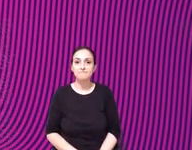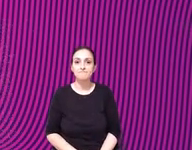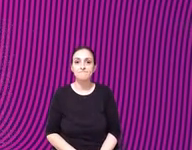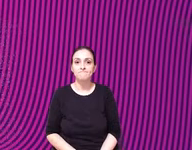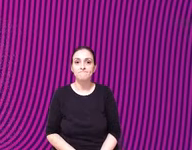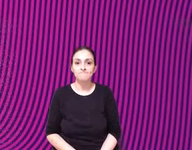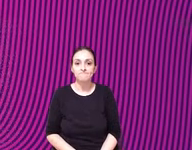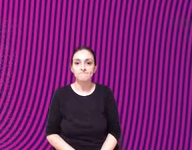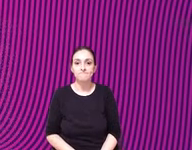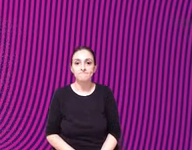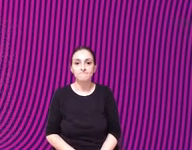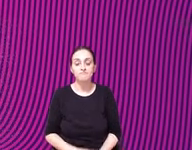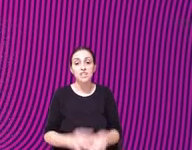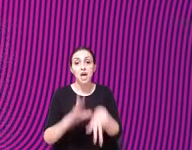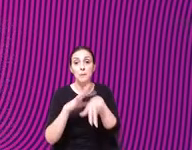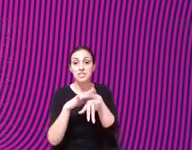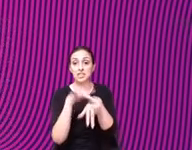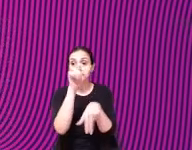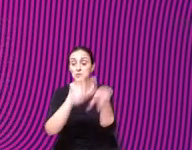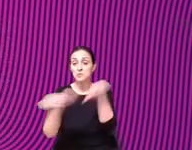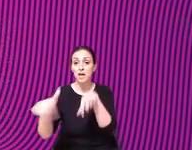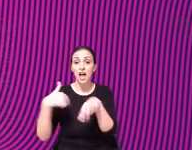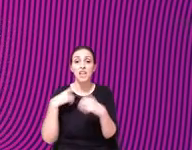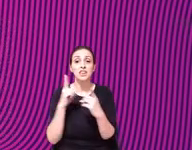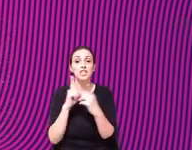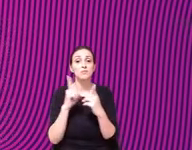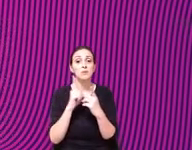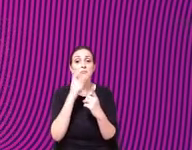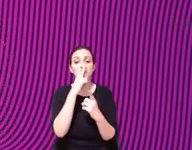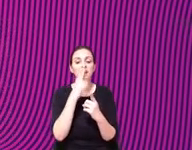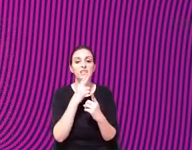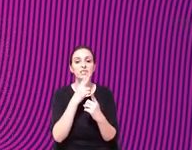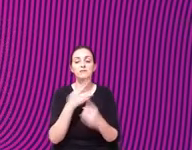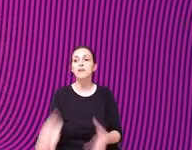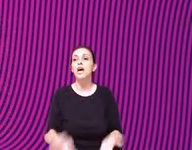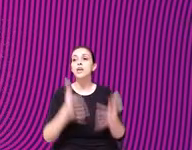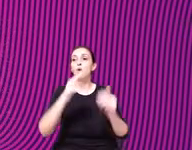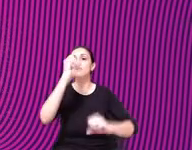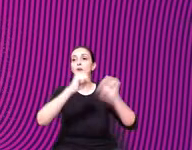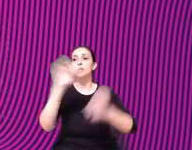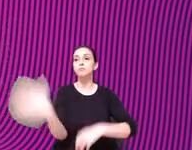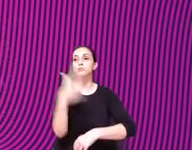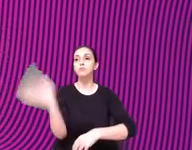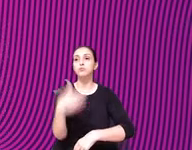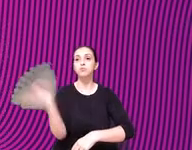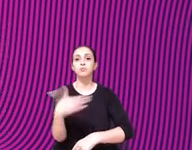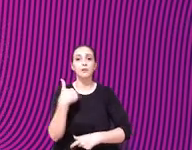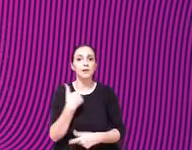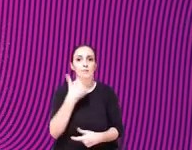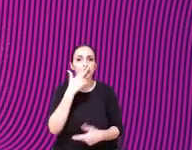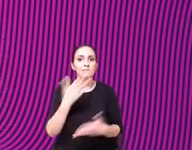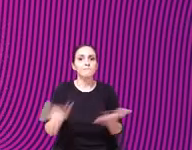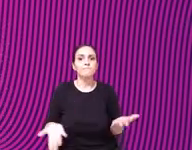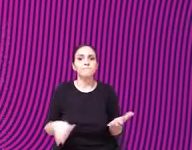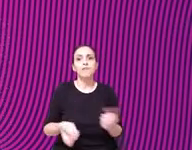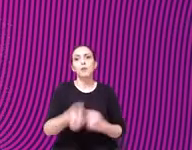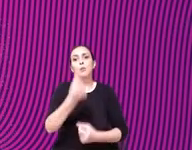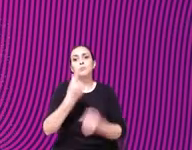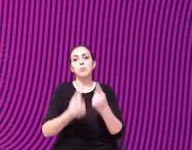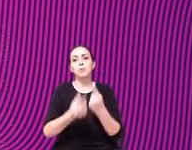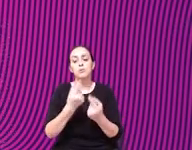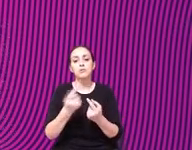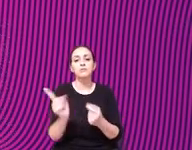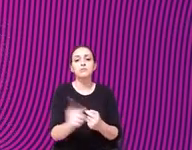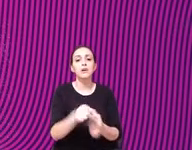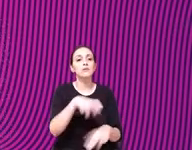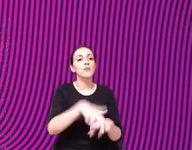O paciente o atendimento dele acaba sendo industrializado no mau sentido e, vez por outra, ao transicionar de